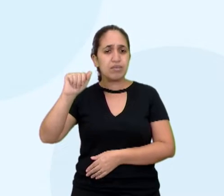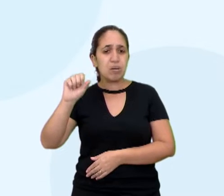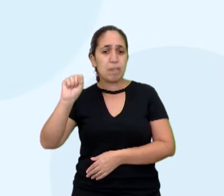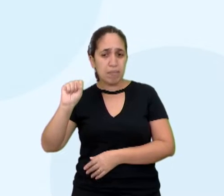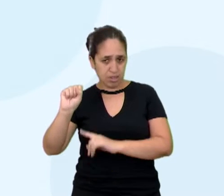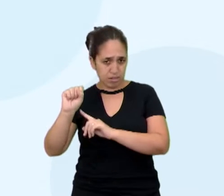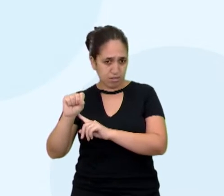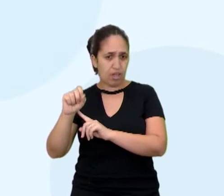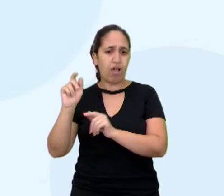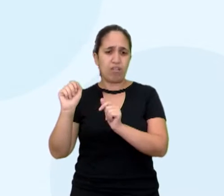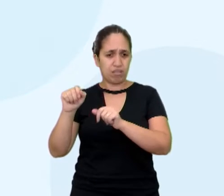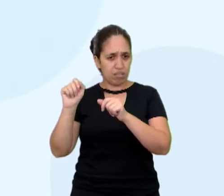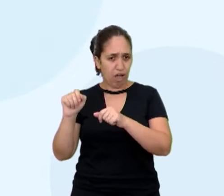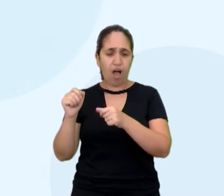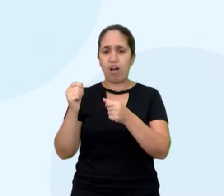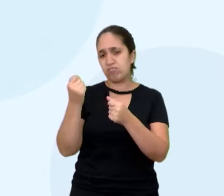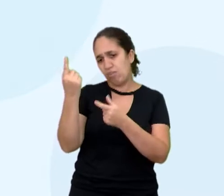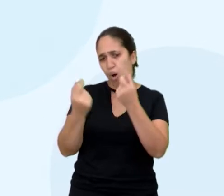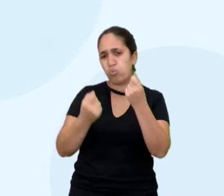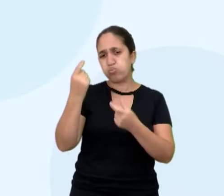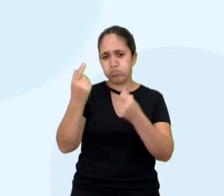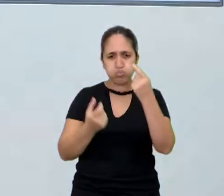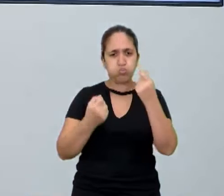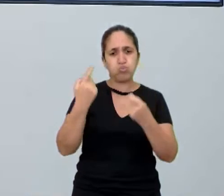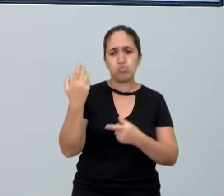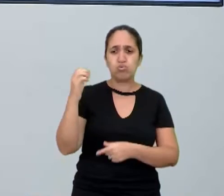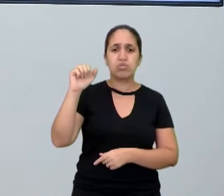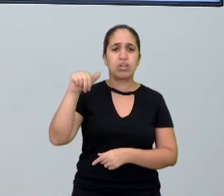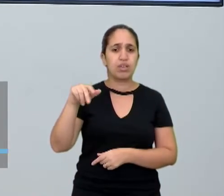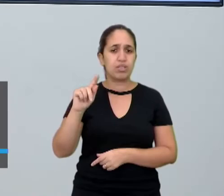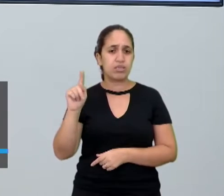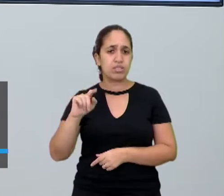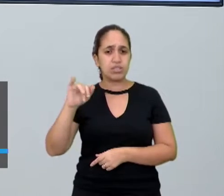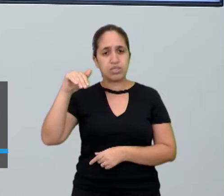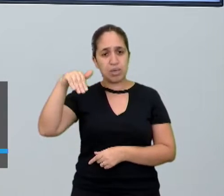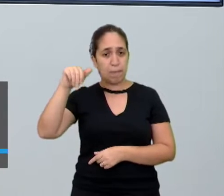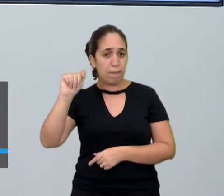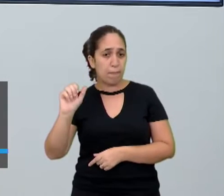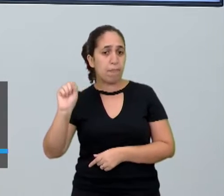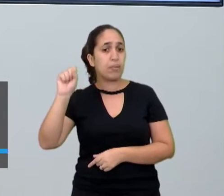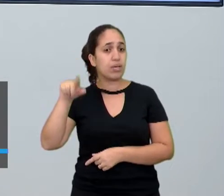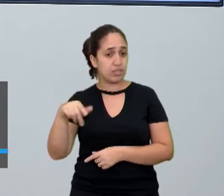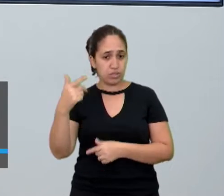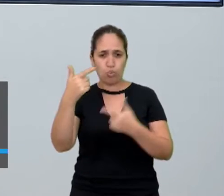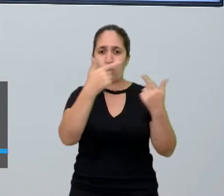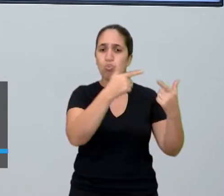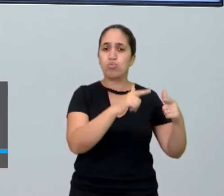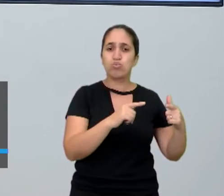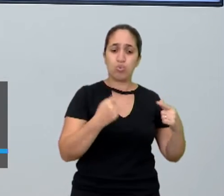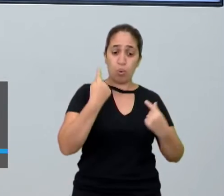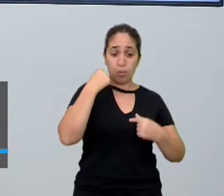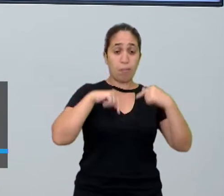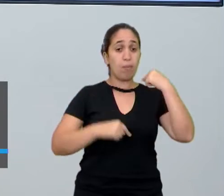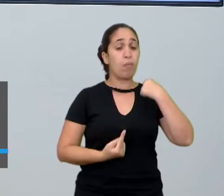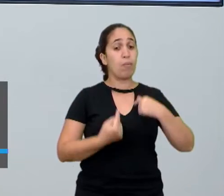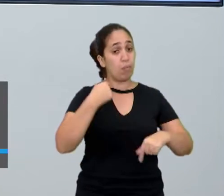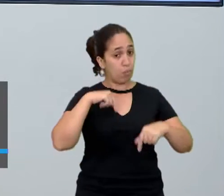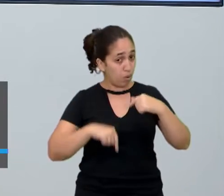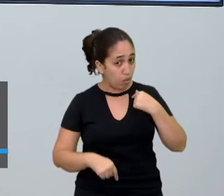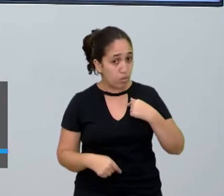pode dizer, né, que alguns deles são enzimas, outros aí são hormônios, né, que estão então